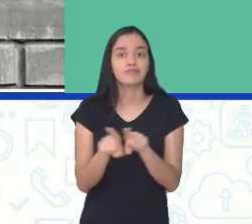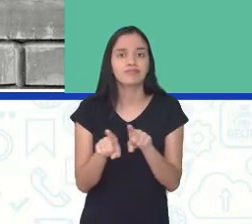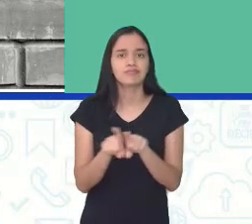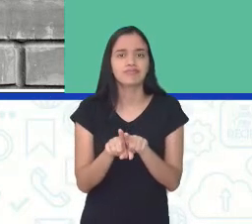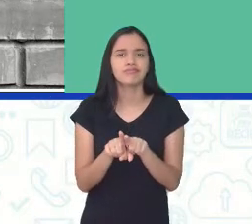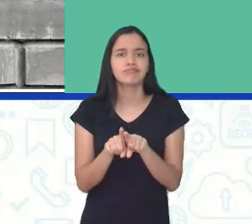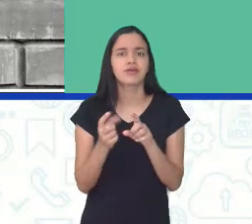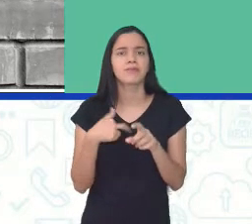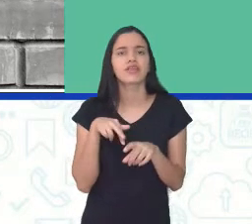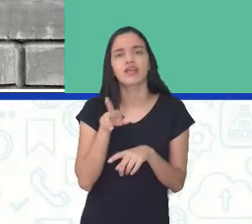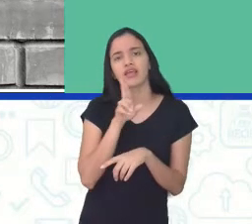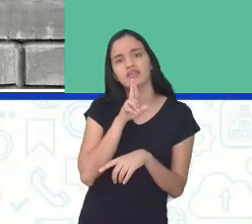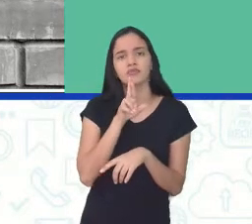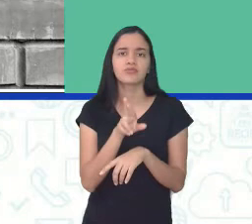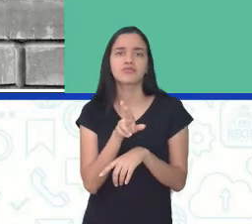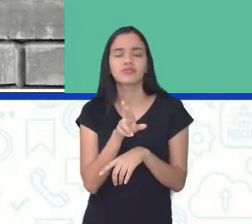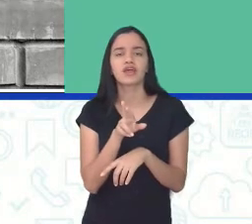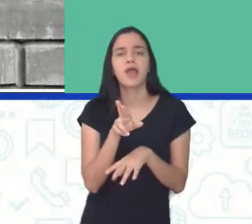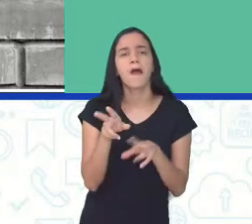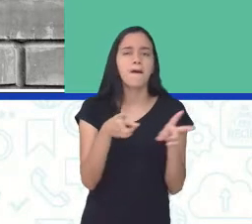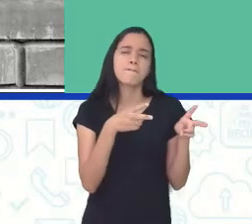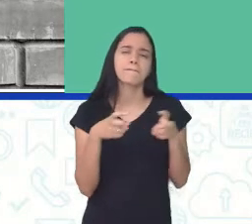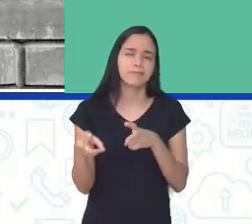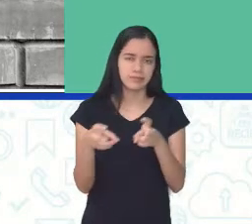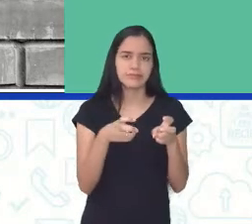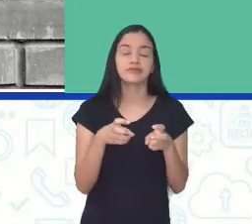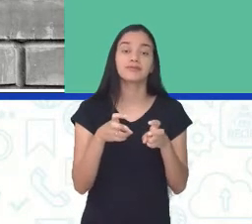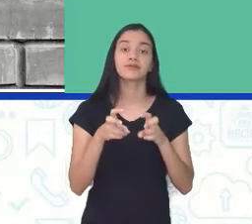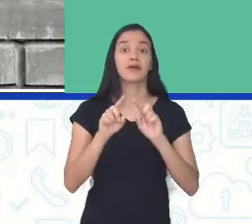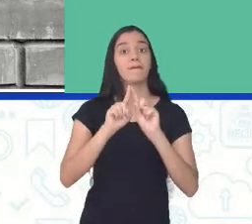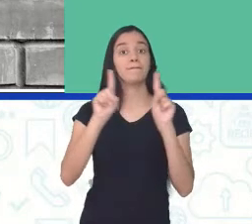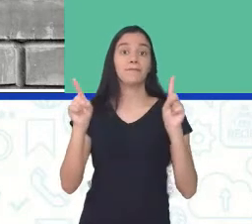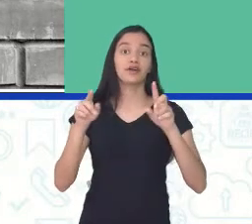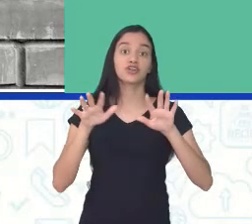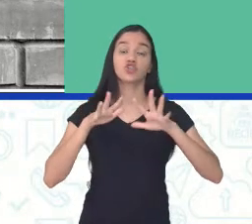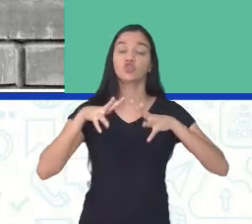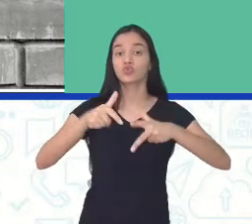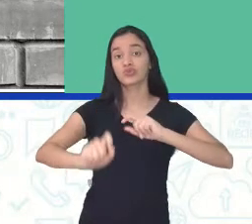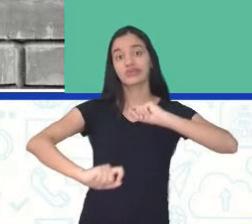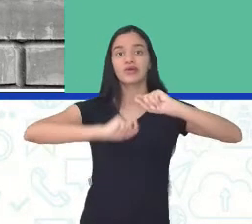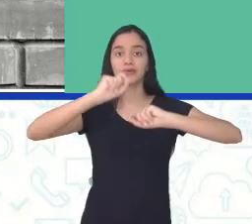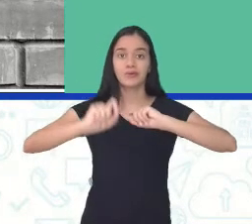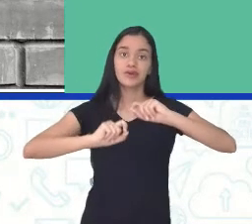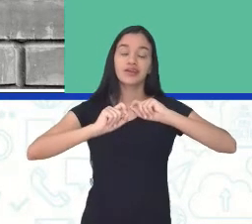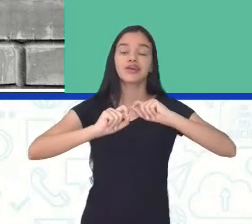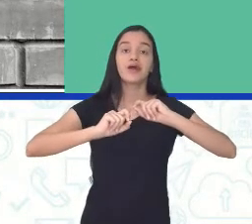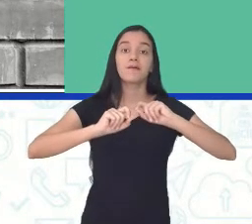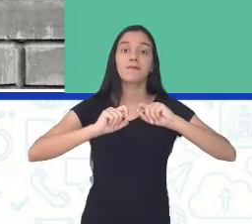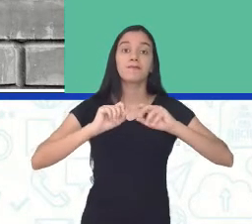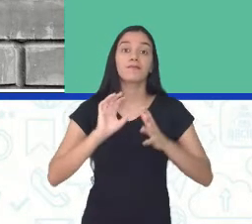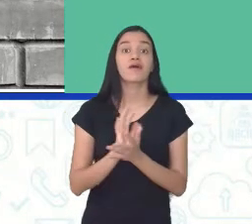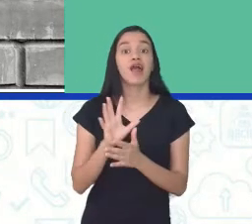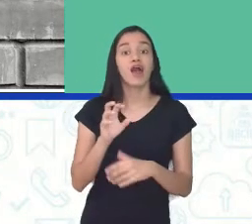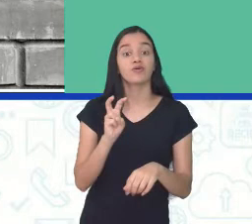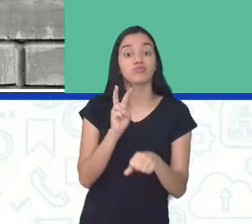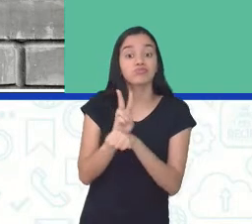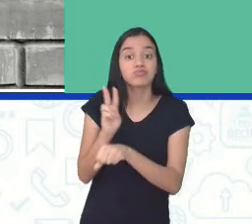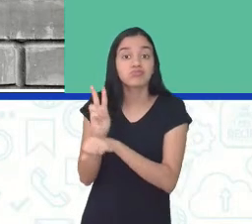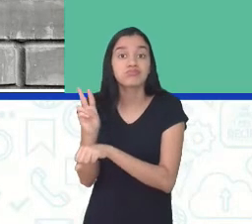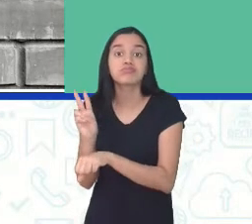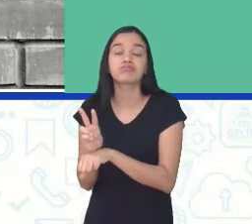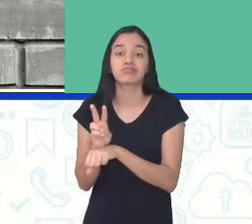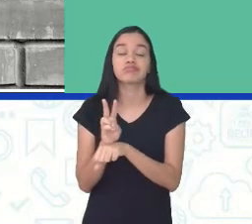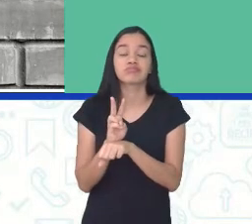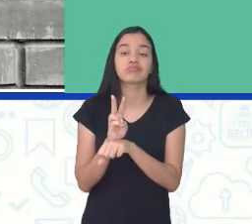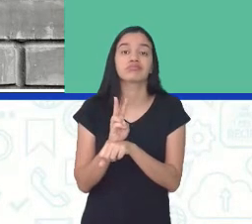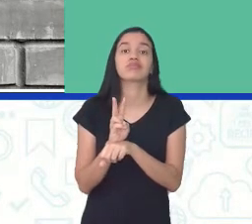vamos dizer, responder a essa percepção, mas tudo isso é para garantir a sobrevivência da gente. É para a gente poder